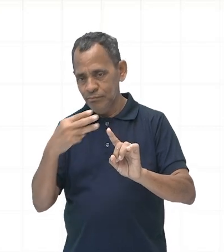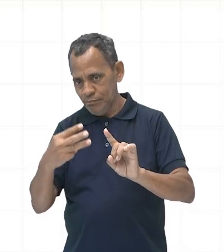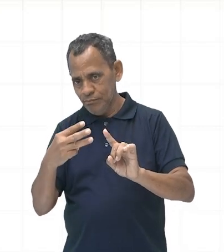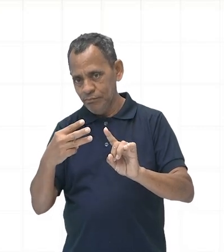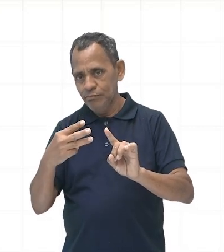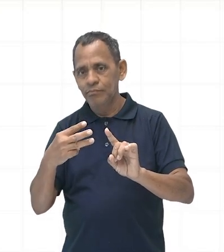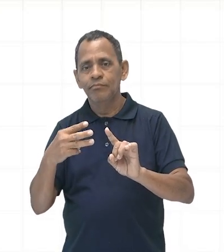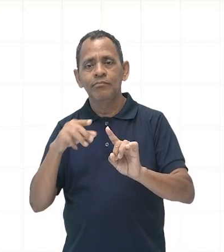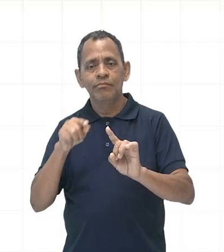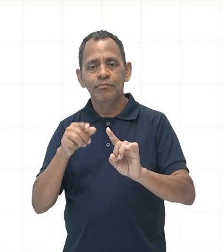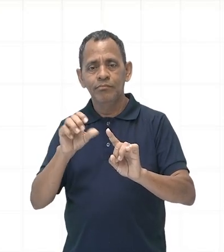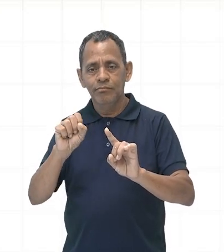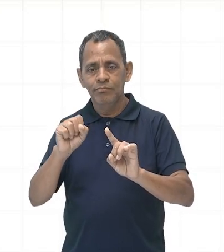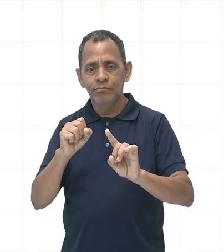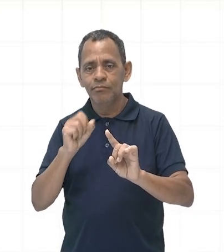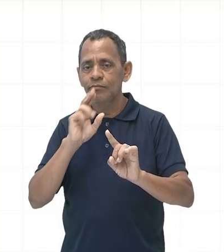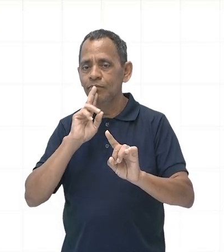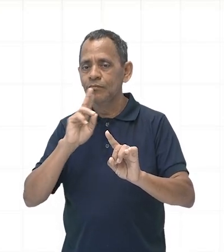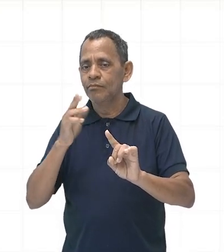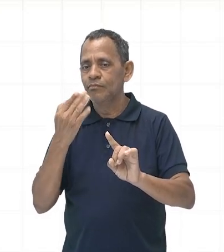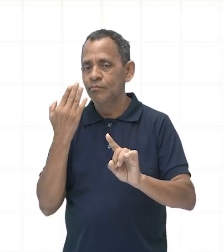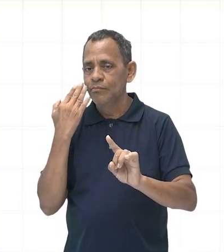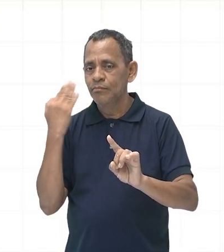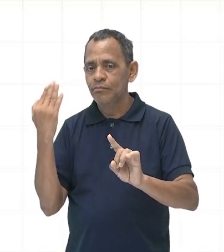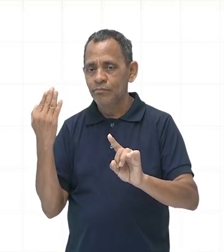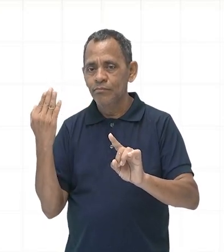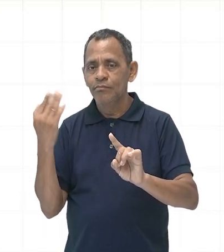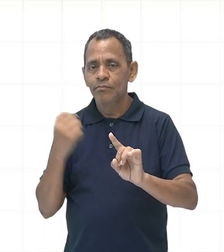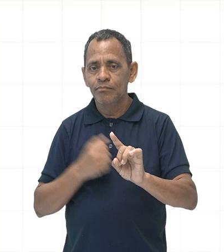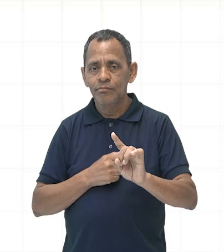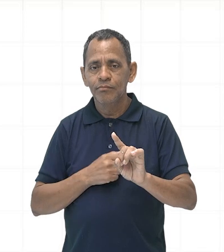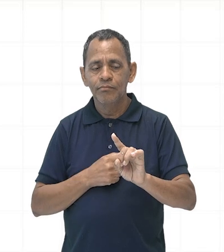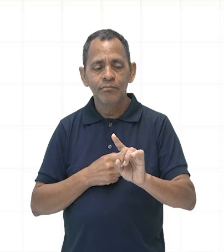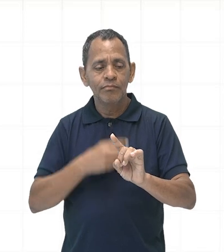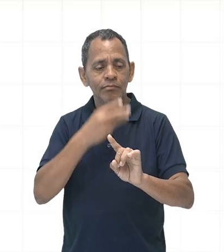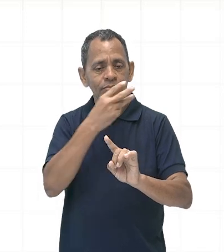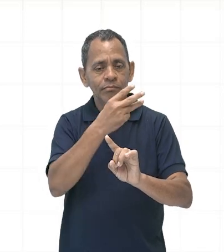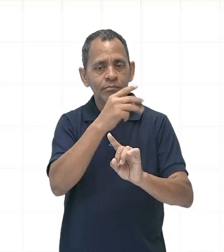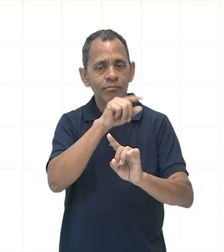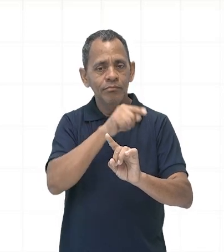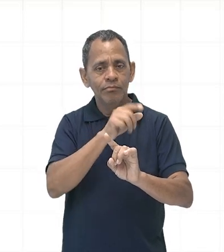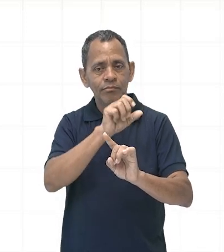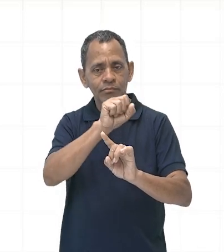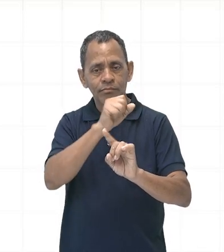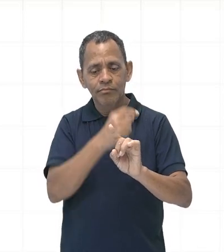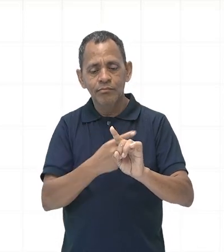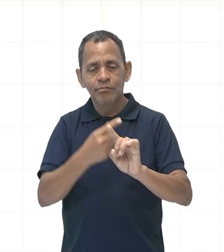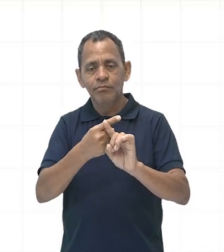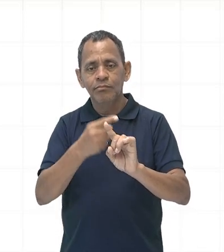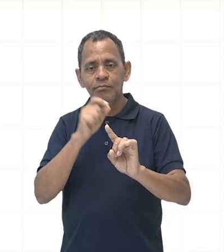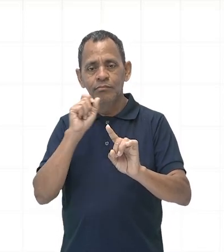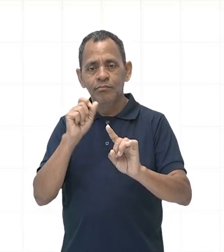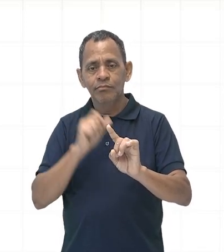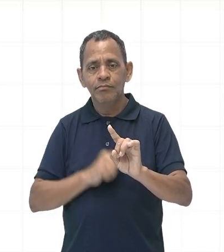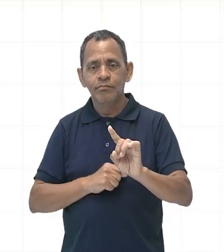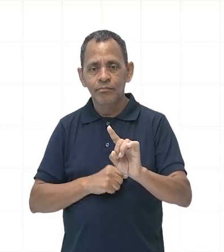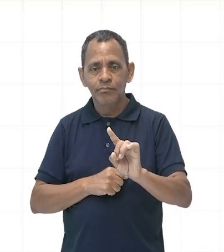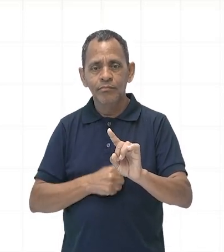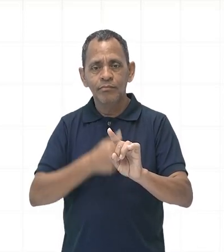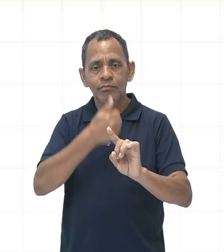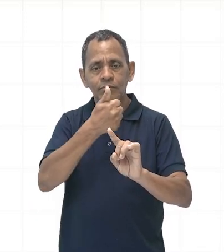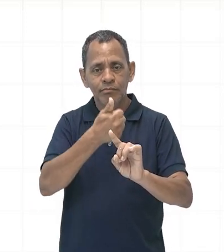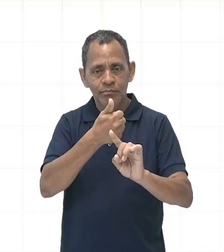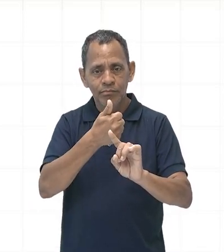colocar bem aqui a resposta, né? Tenho que pegar esse 3,8 e multiplicar por este número, né, que a gente acabou de